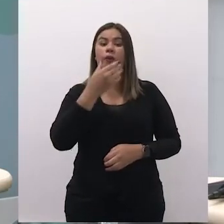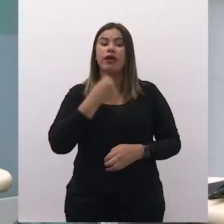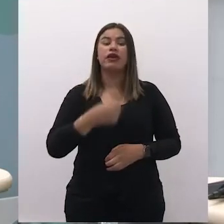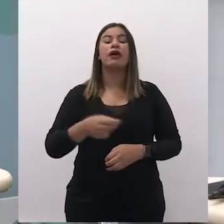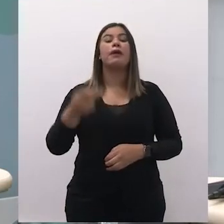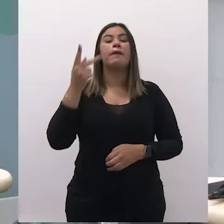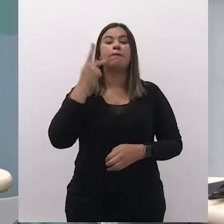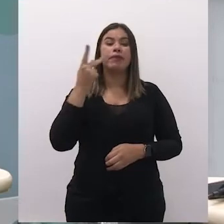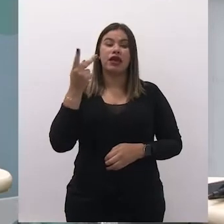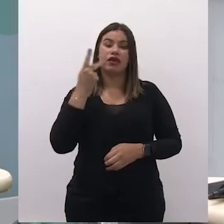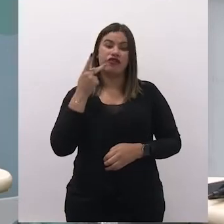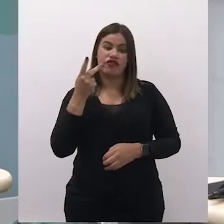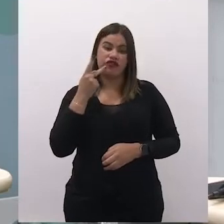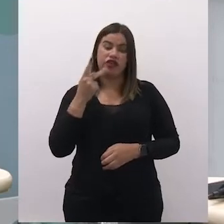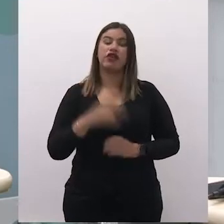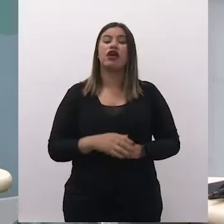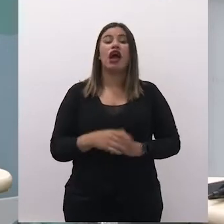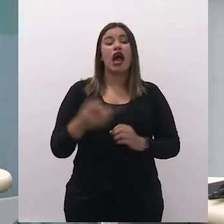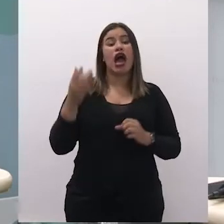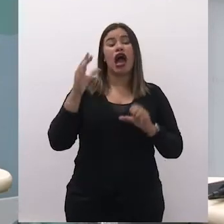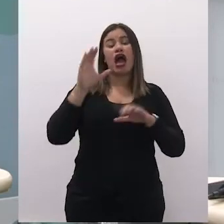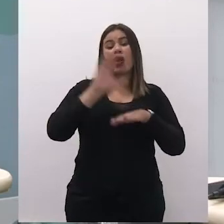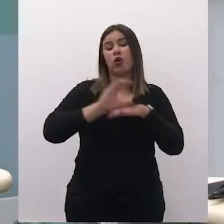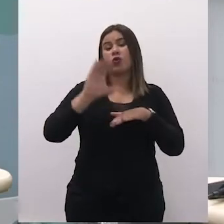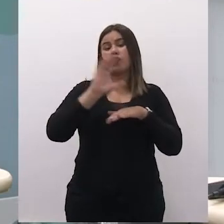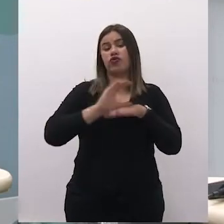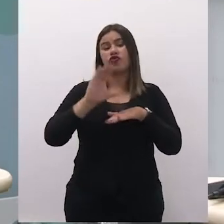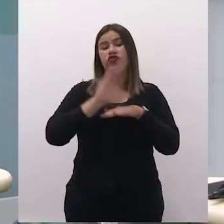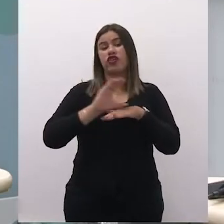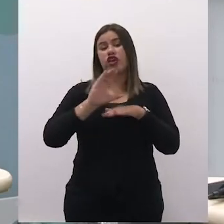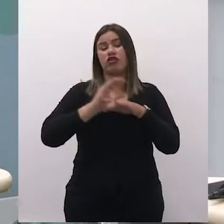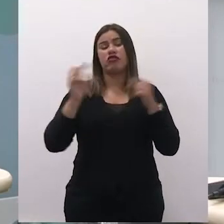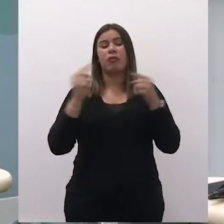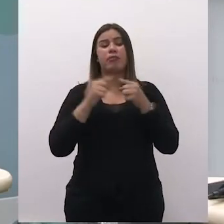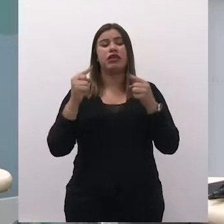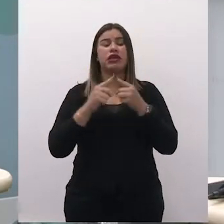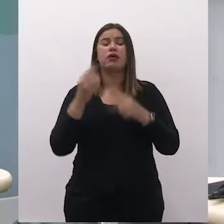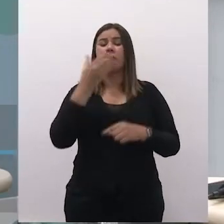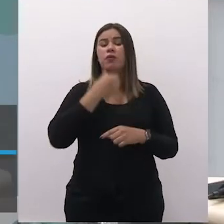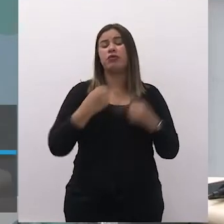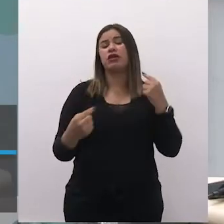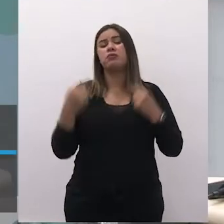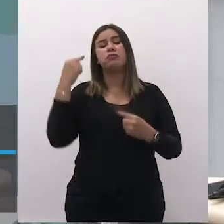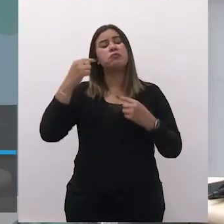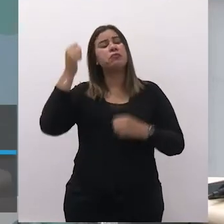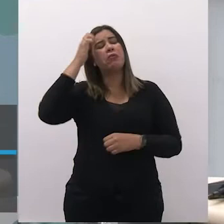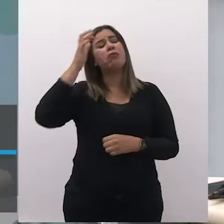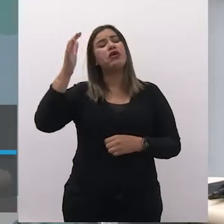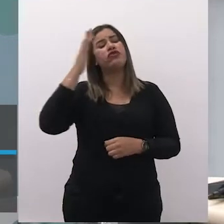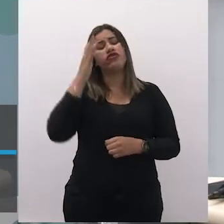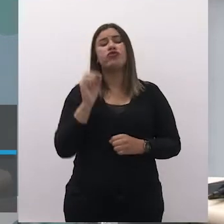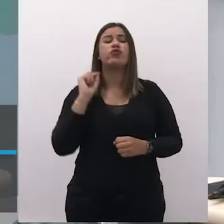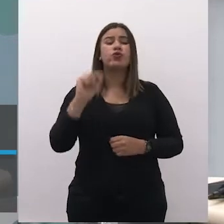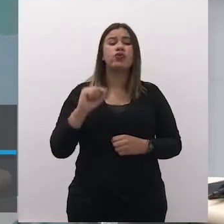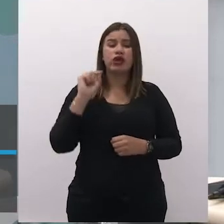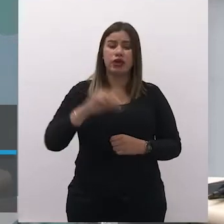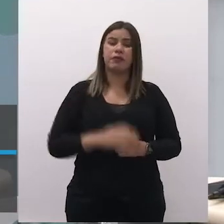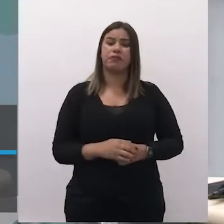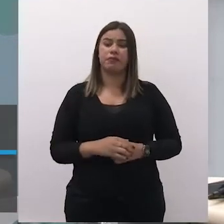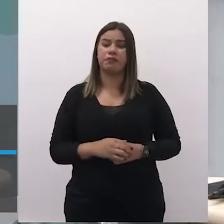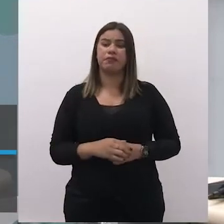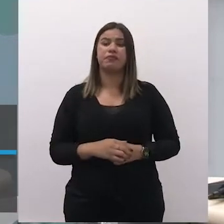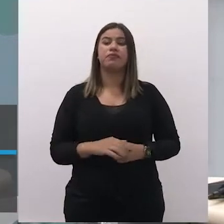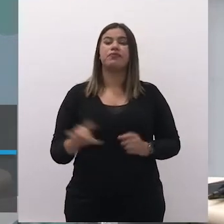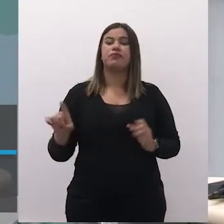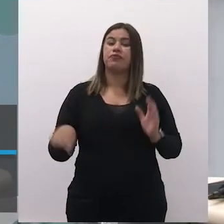que nós podemos retomar sobre a discussão de Piaget? Primeiro, o